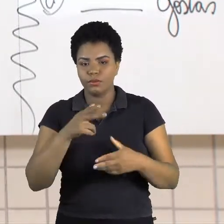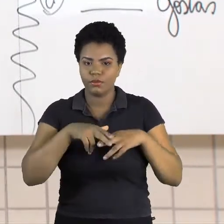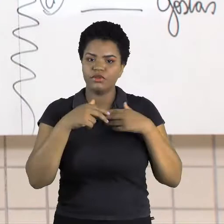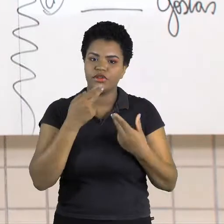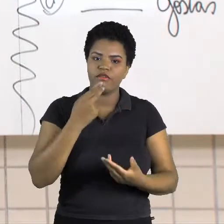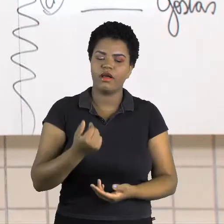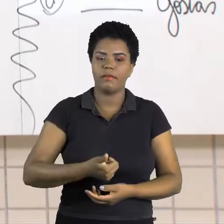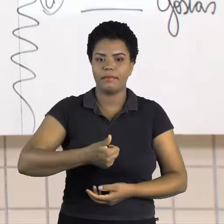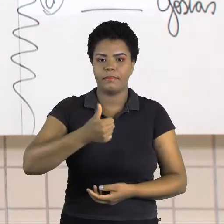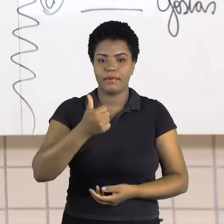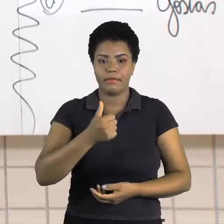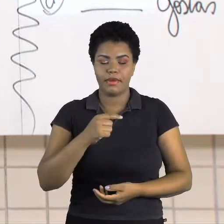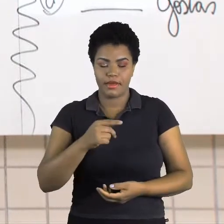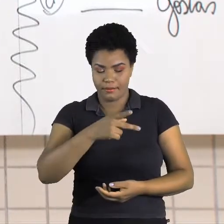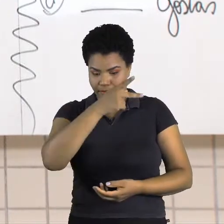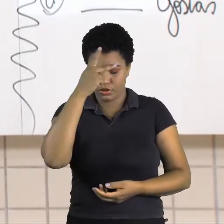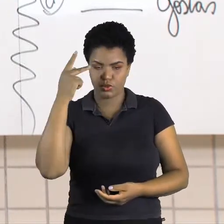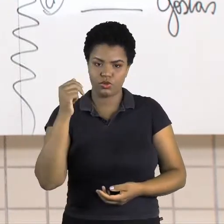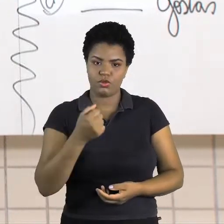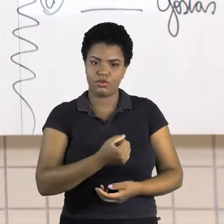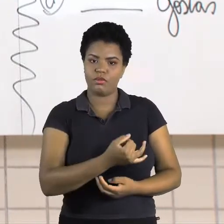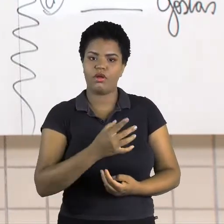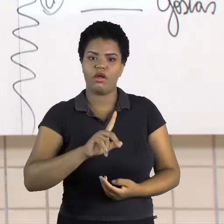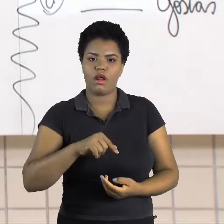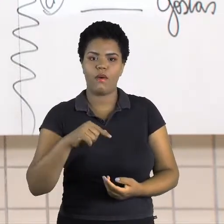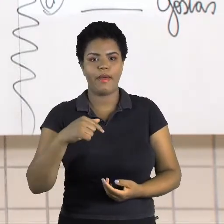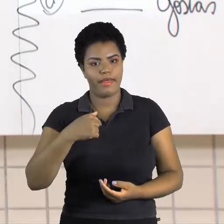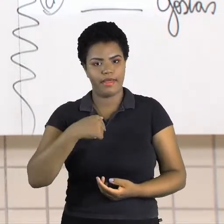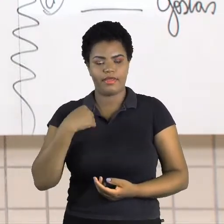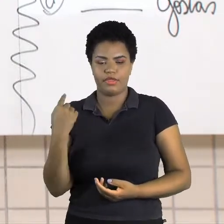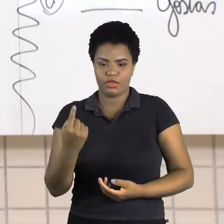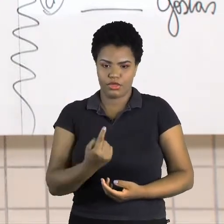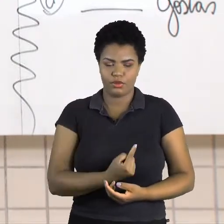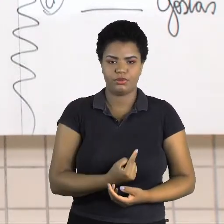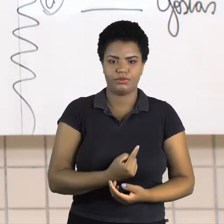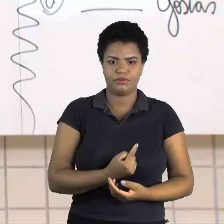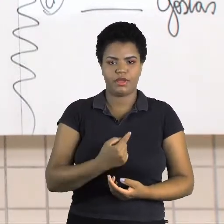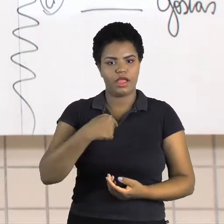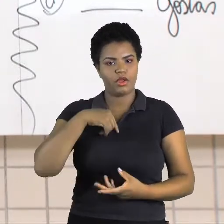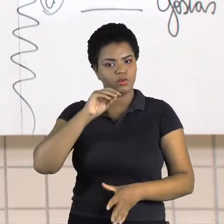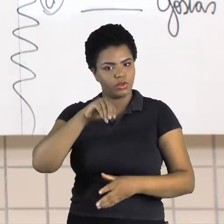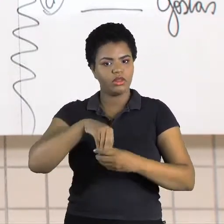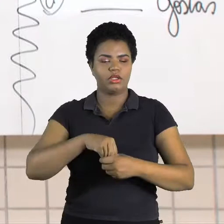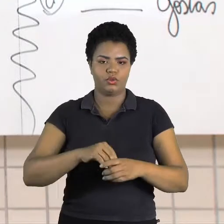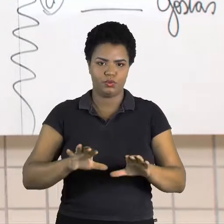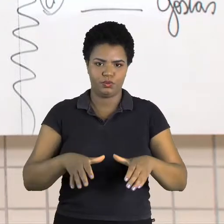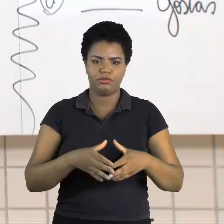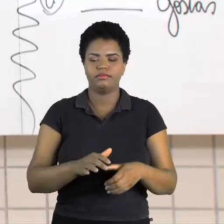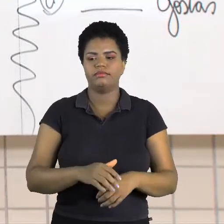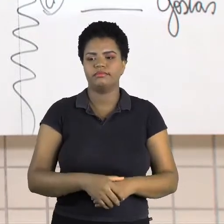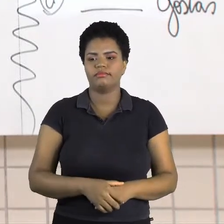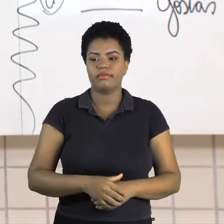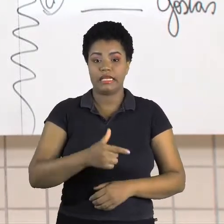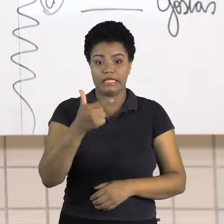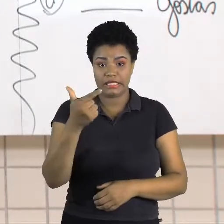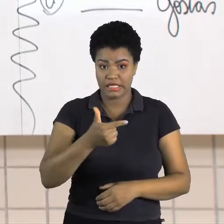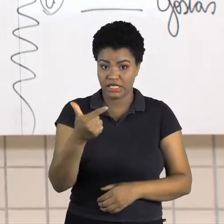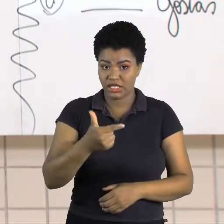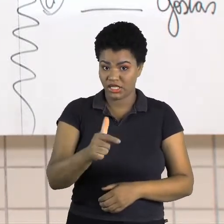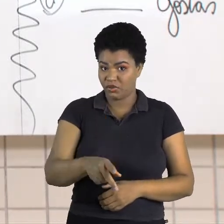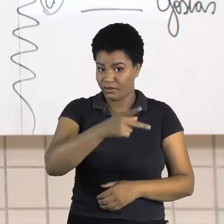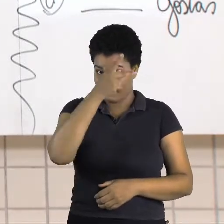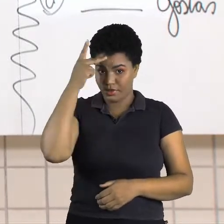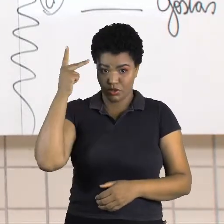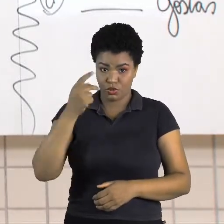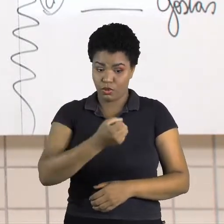plural, porque eu estou me incluindo no meio. Segunda pessoa do plural, agora eu não estou falando só com você,